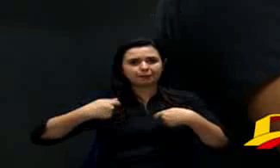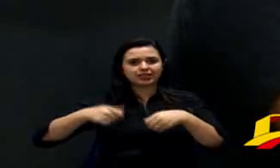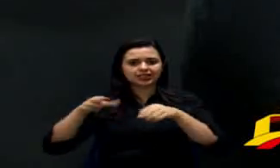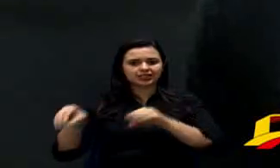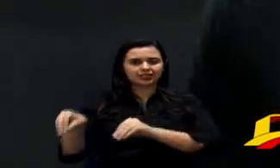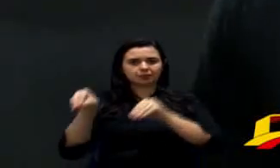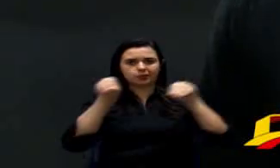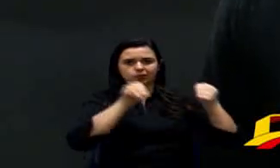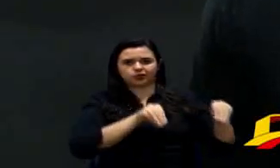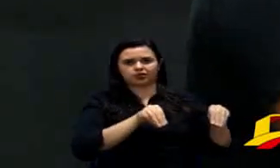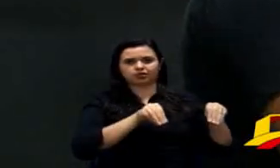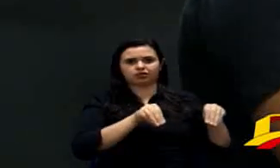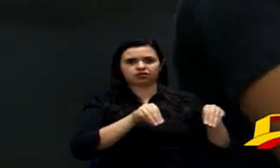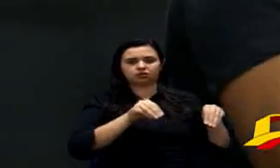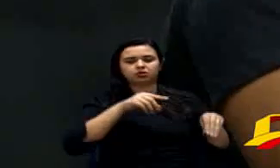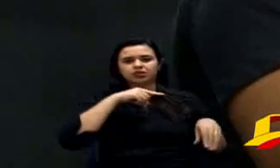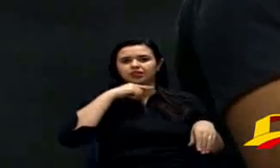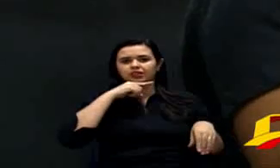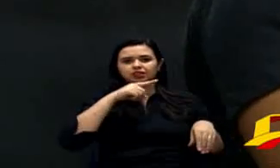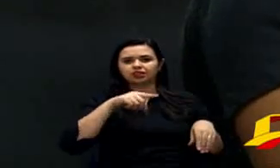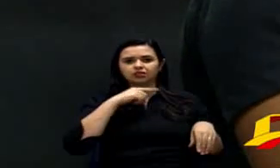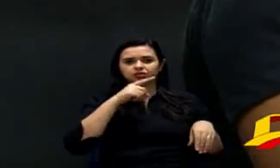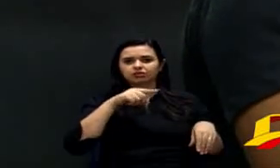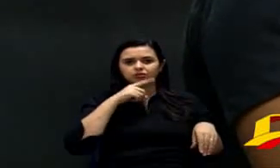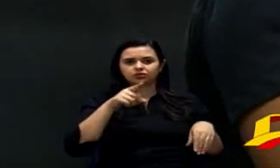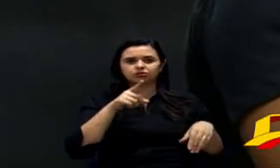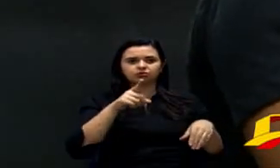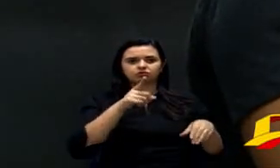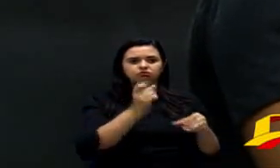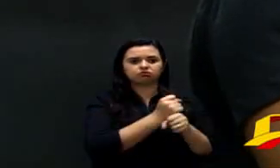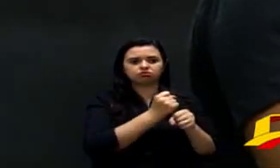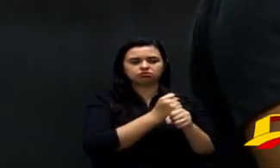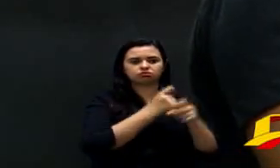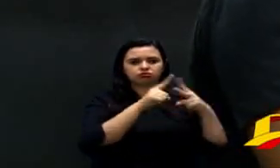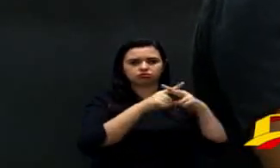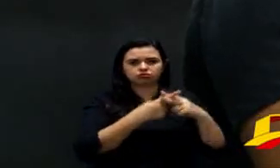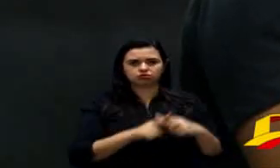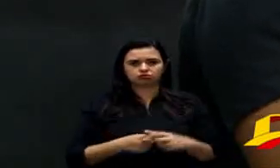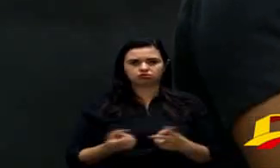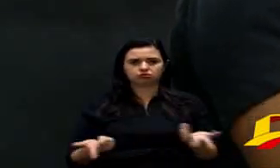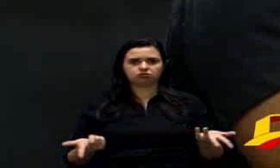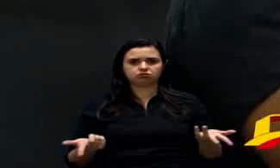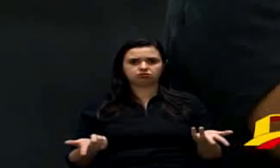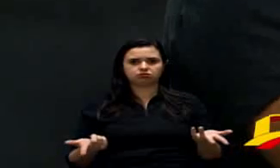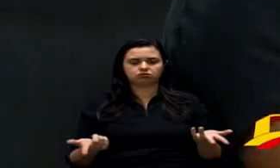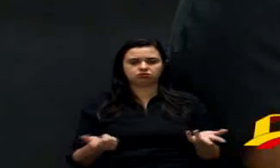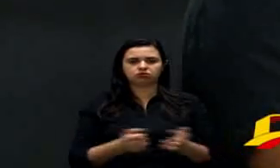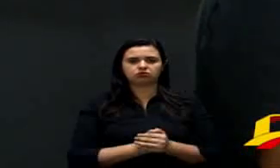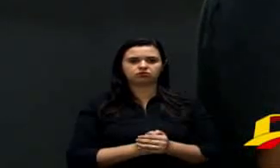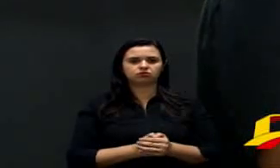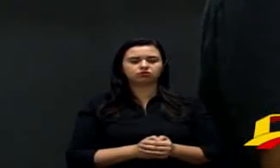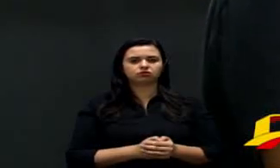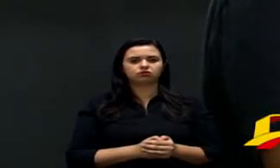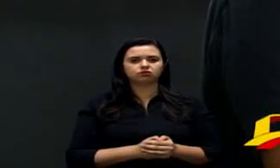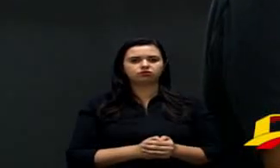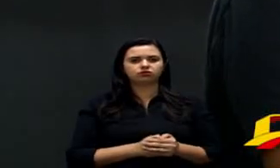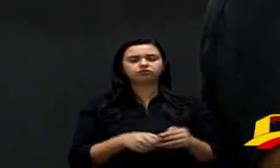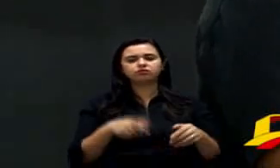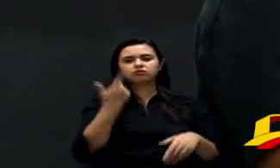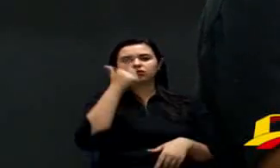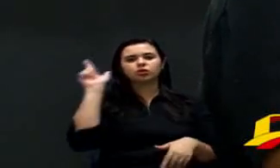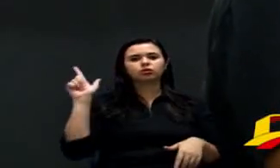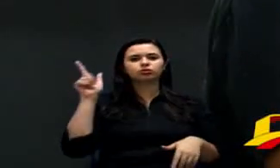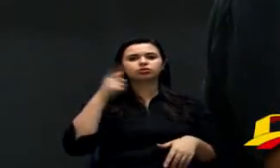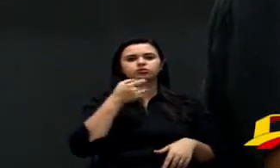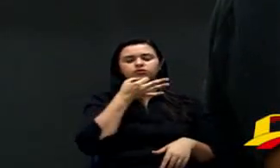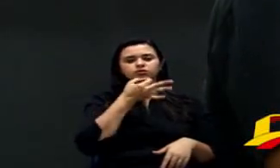para reformar um canil, vai ter dinheiro para fazer um local para o elefante? Ah, por favor. E outra coisa que eu quero manifestar,